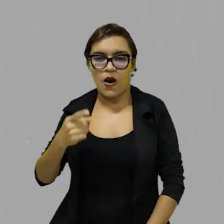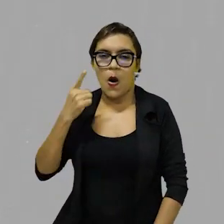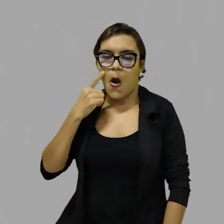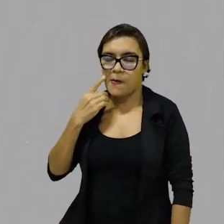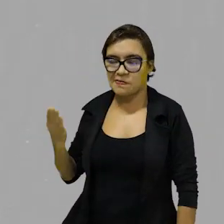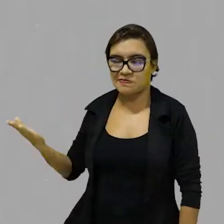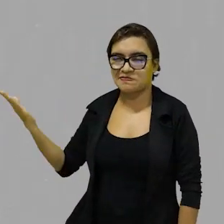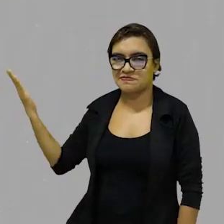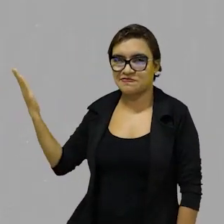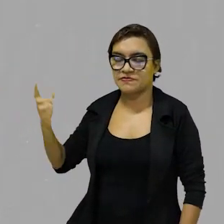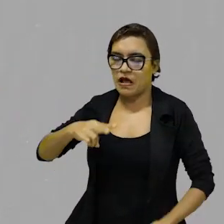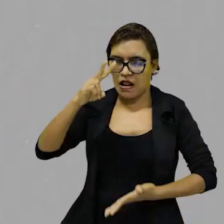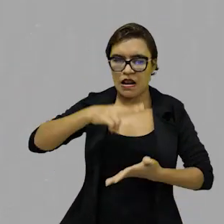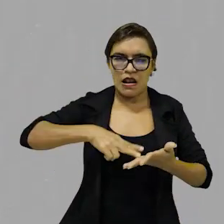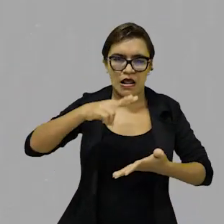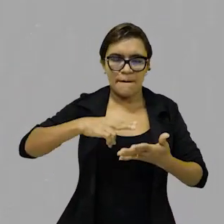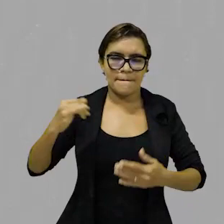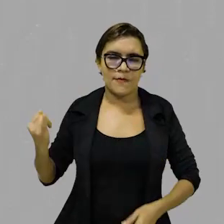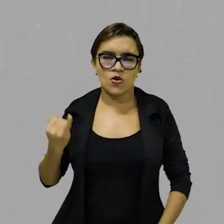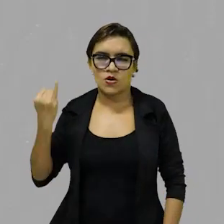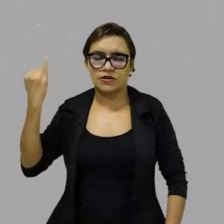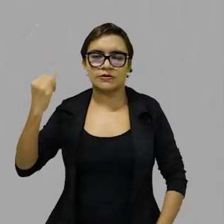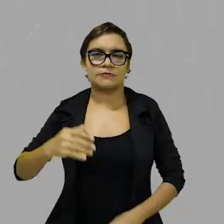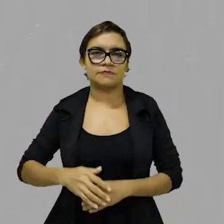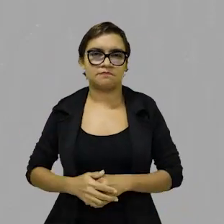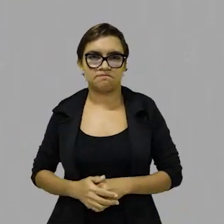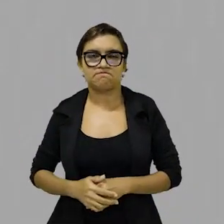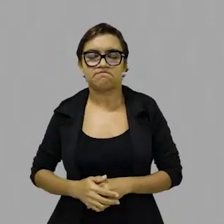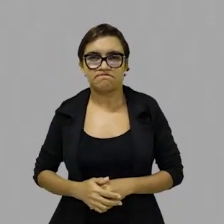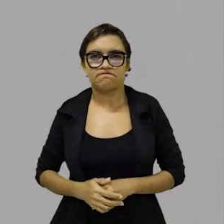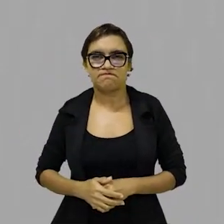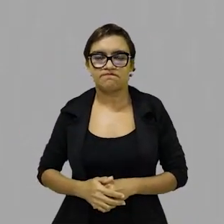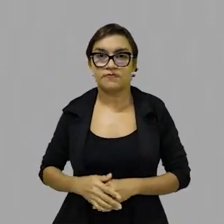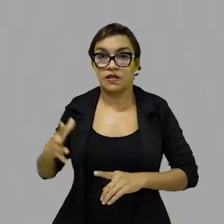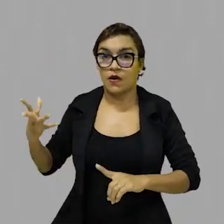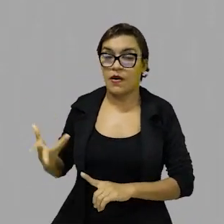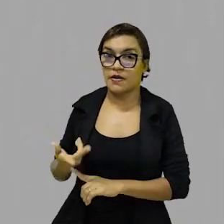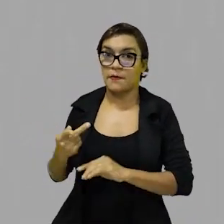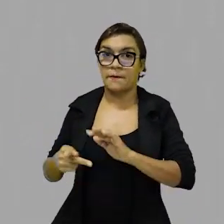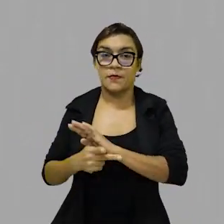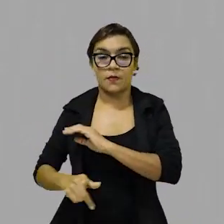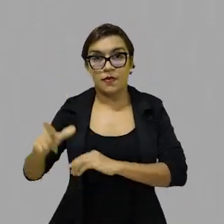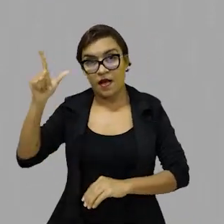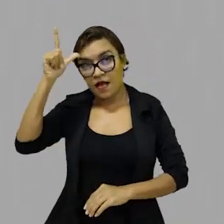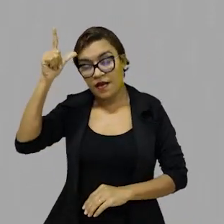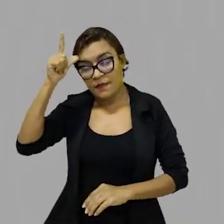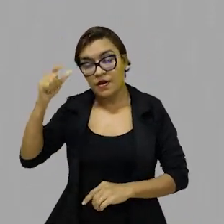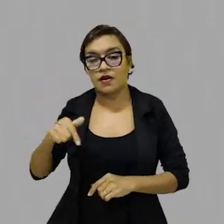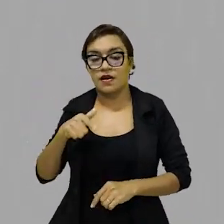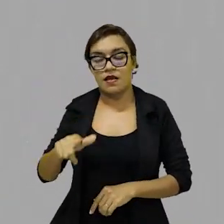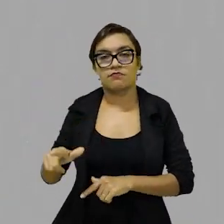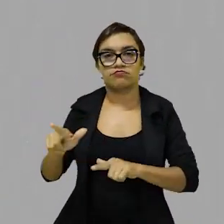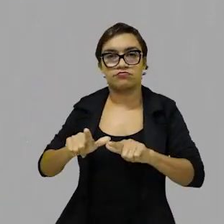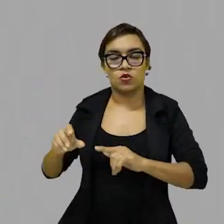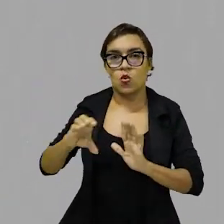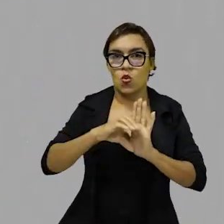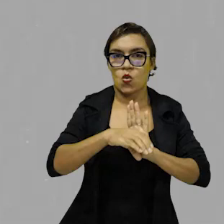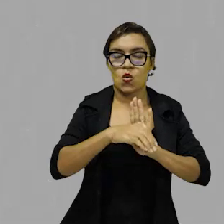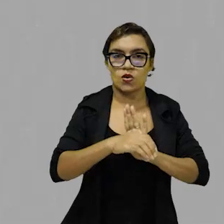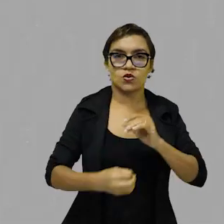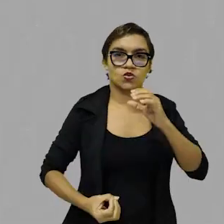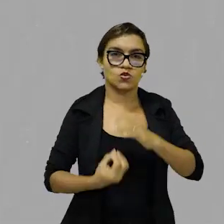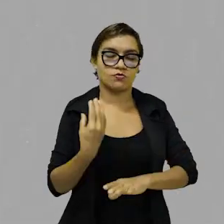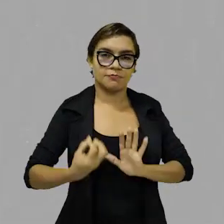Kirchner, Smith, Rothluff, né, são artistas alemães que trabalharam com o conceito do surgimento do